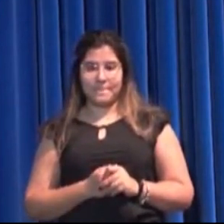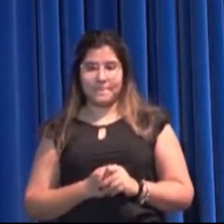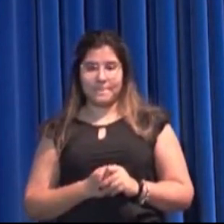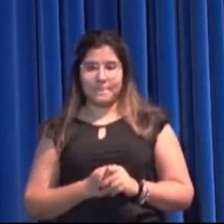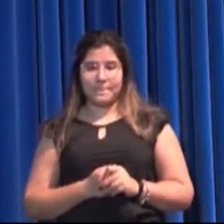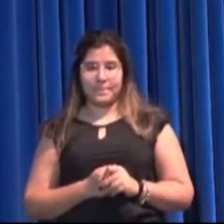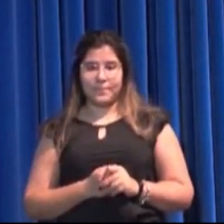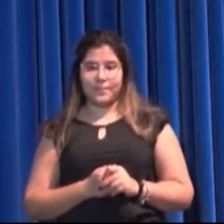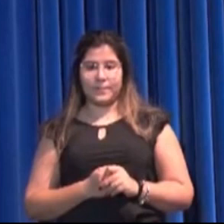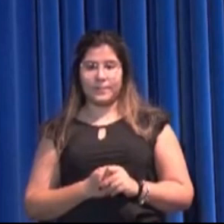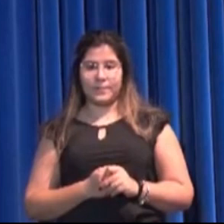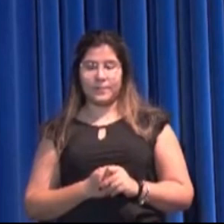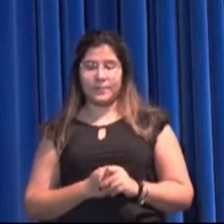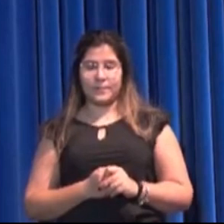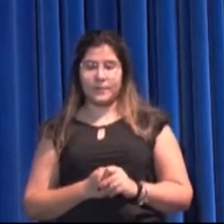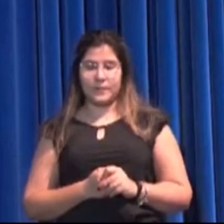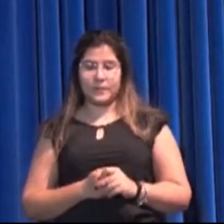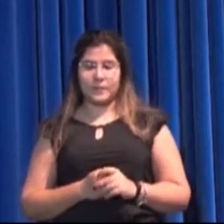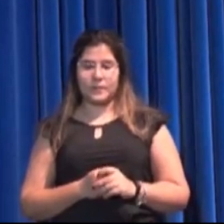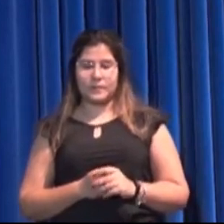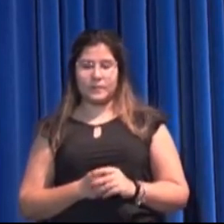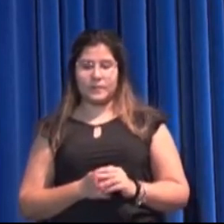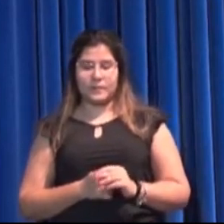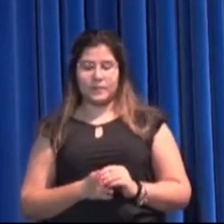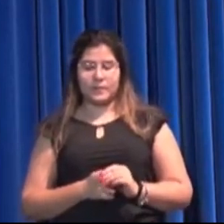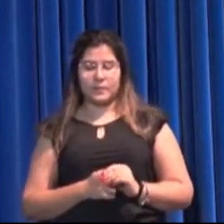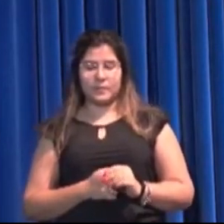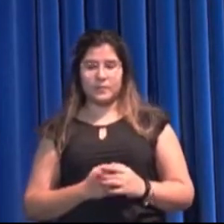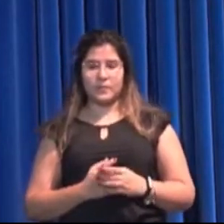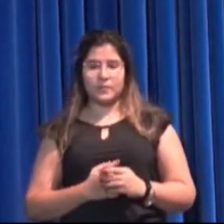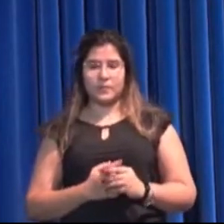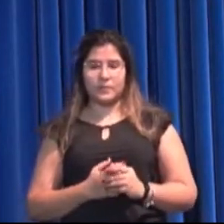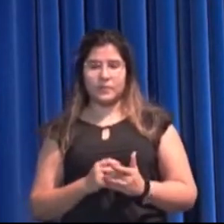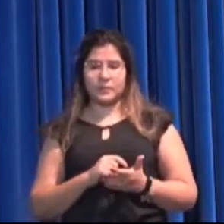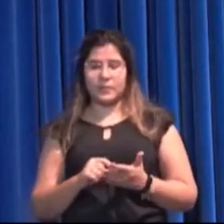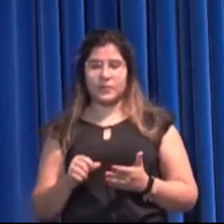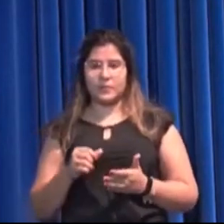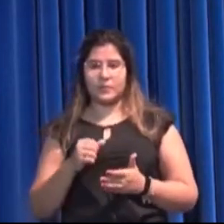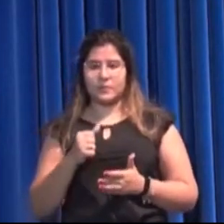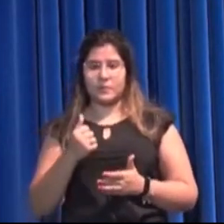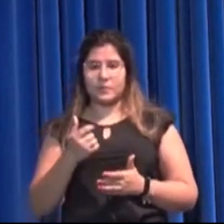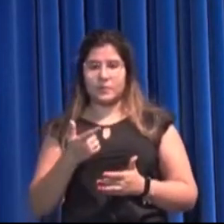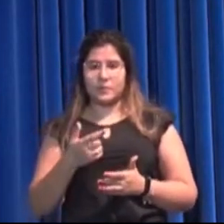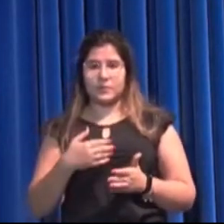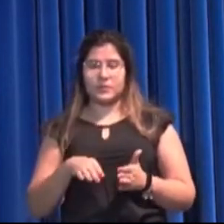Primeira Tessalonicenses 5, de 12 a 22.